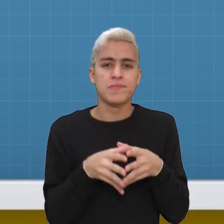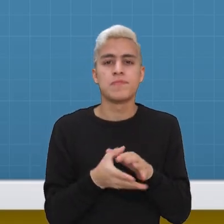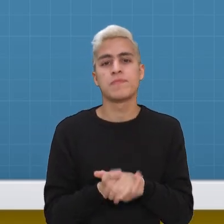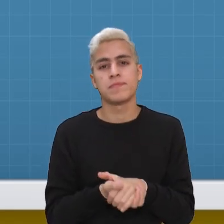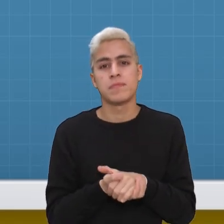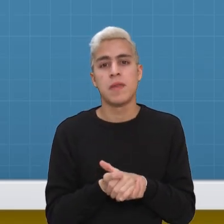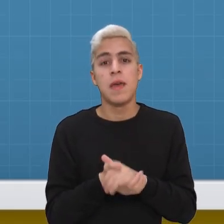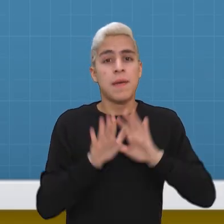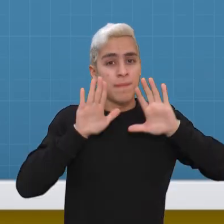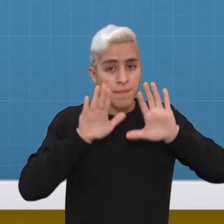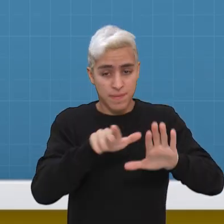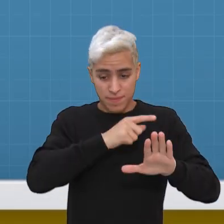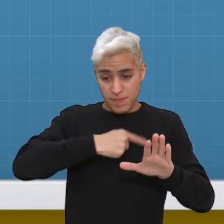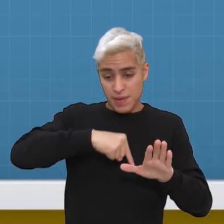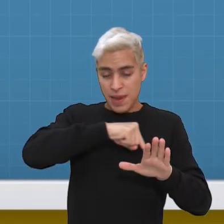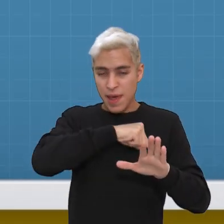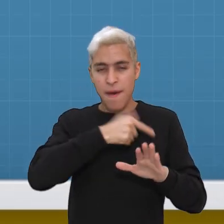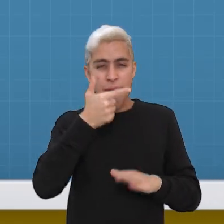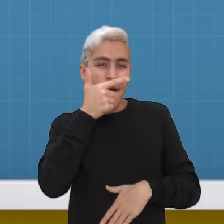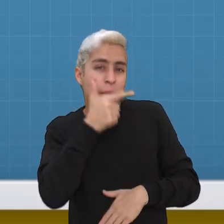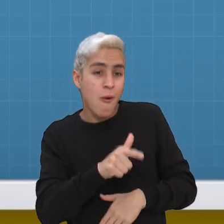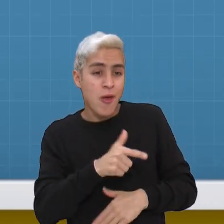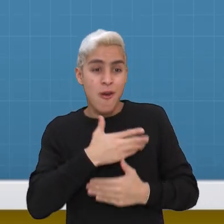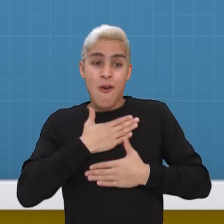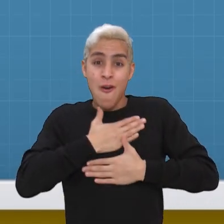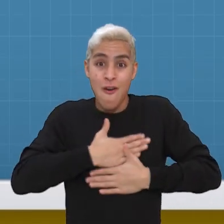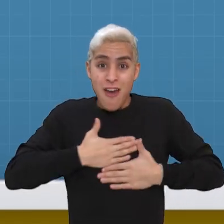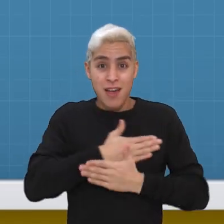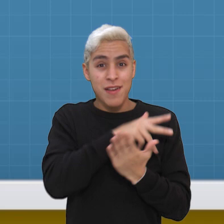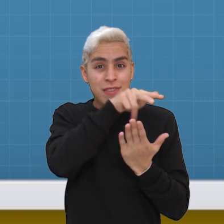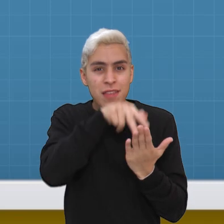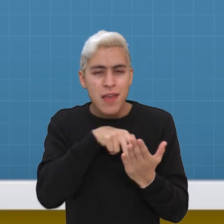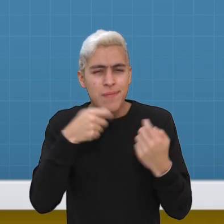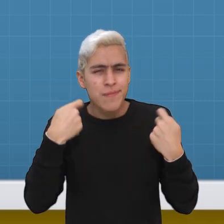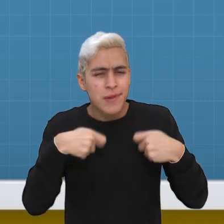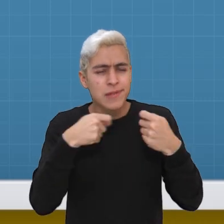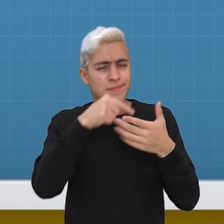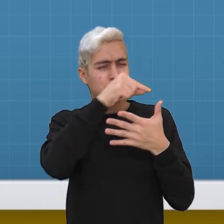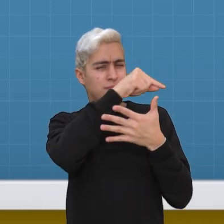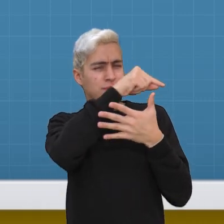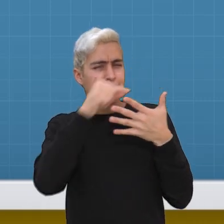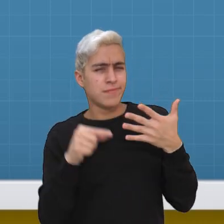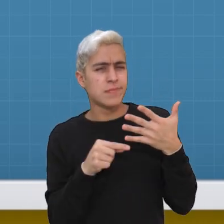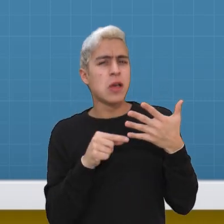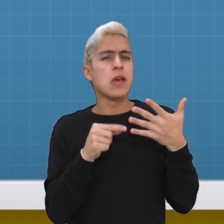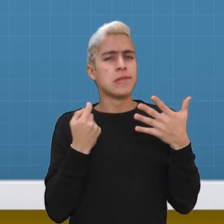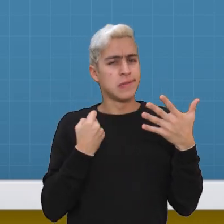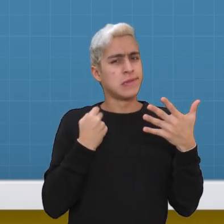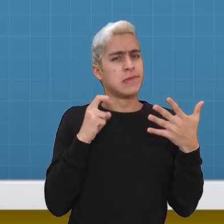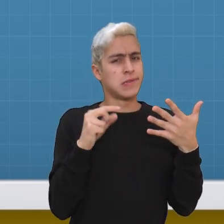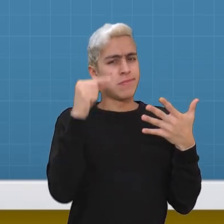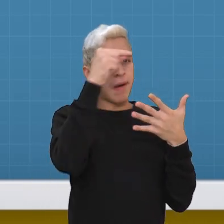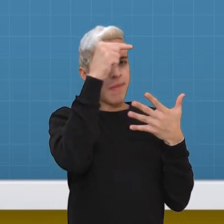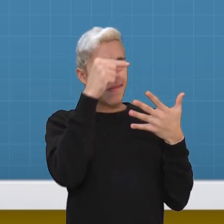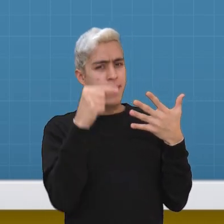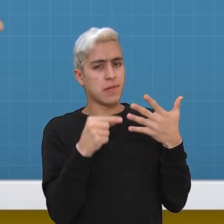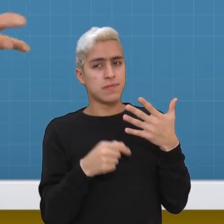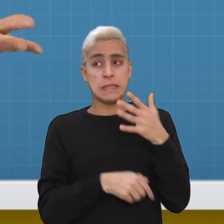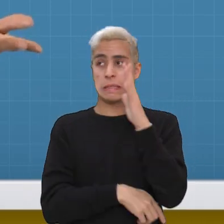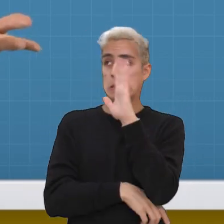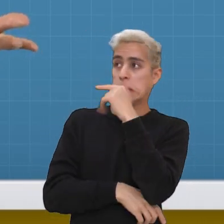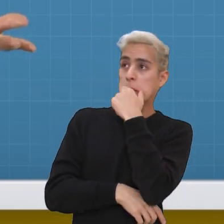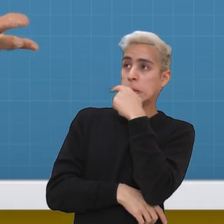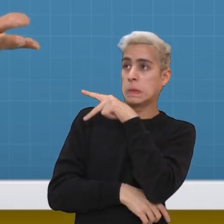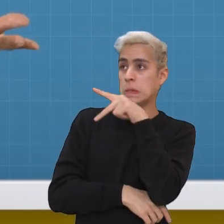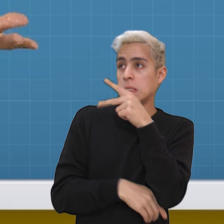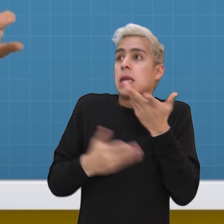Agora, para que a gente consiga gostar de ler, nós precisamos de 5 ferramentas. Ixi,